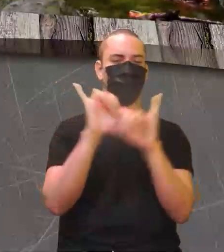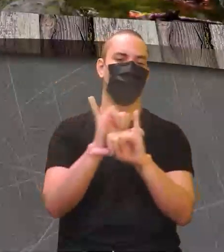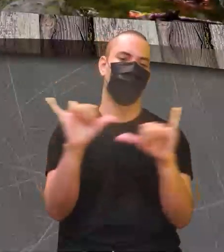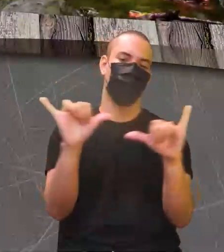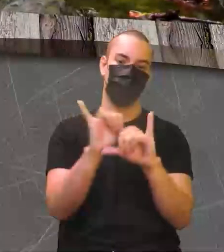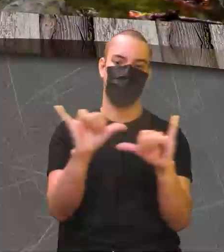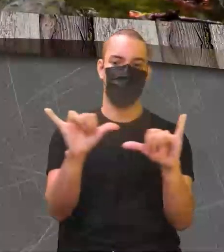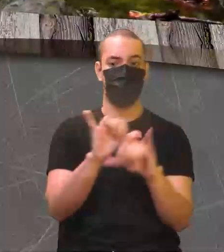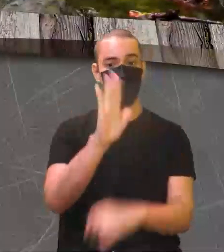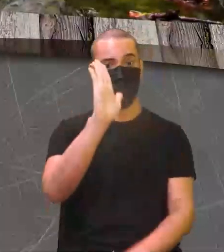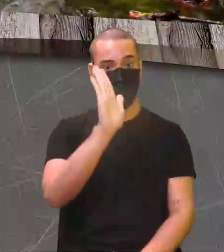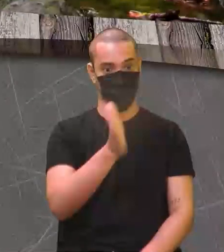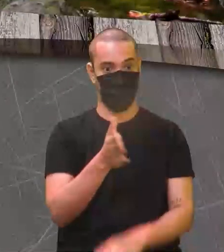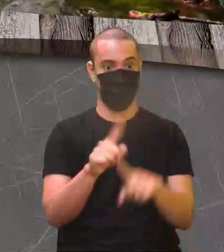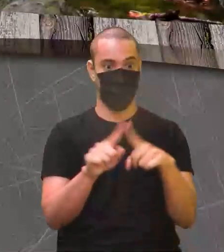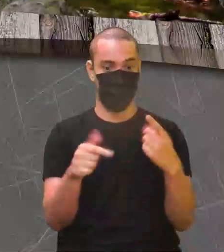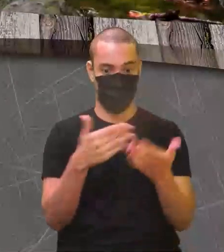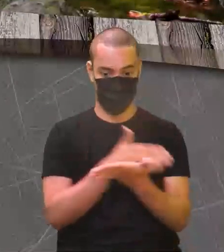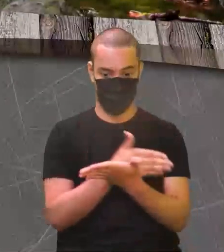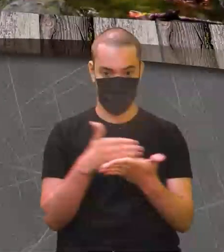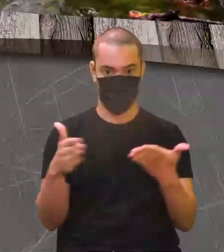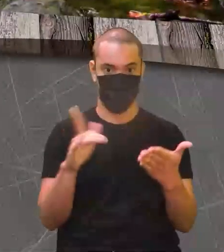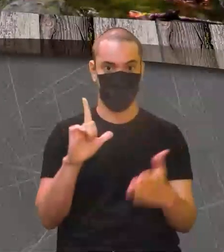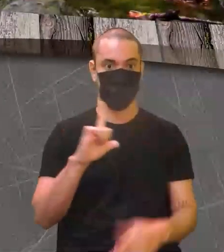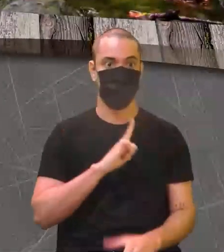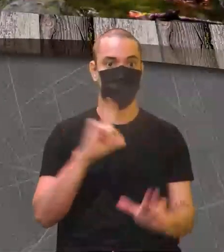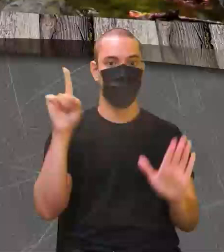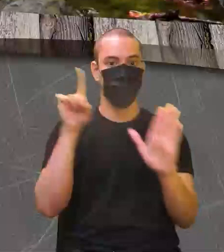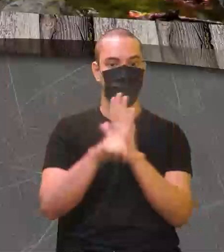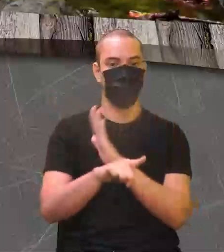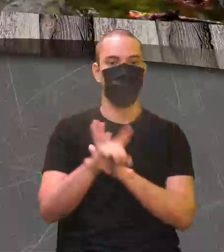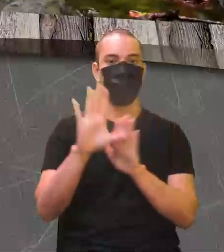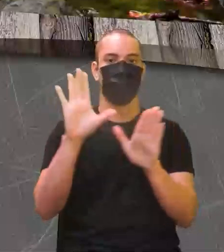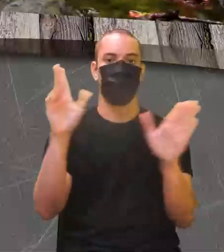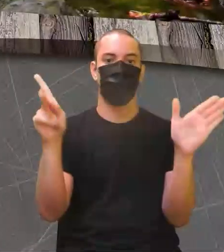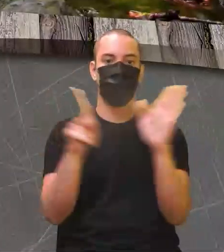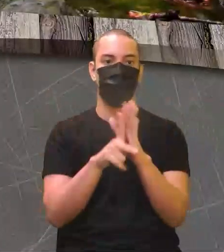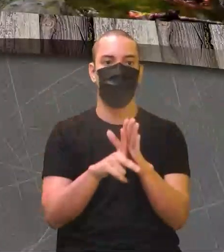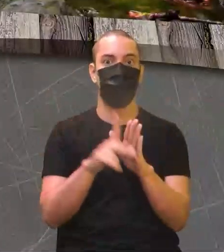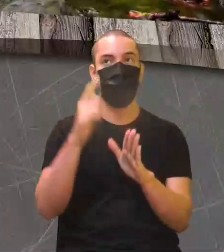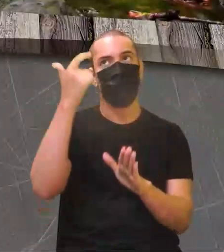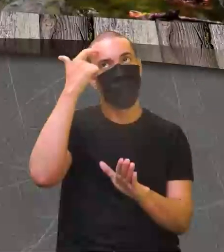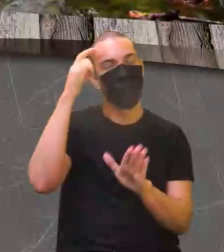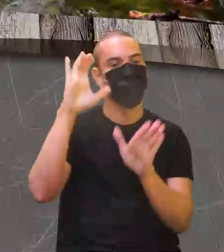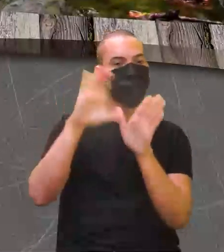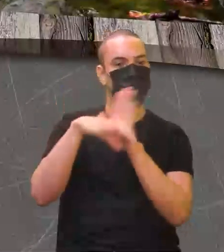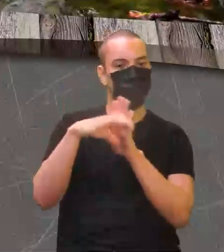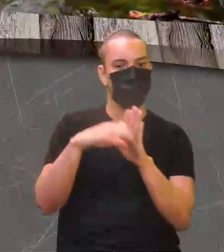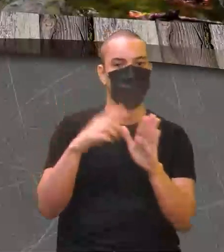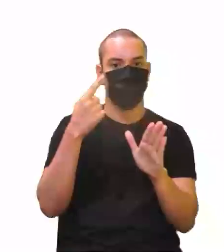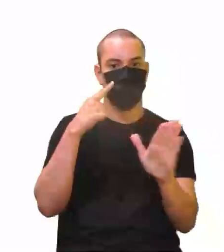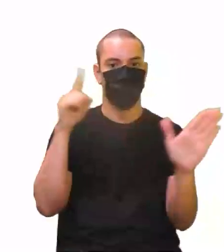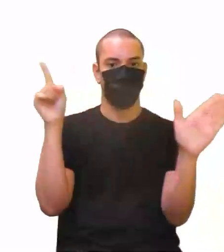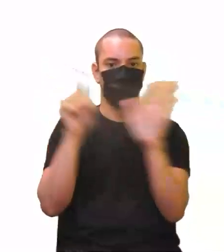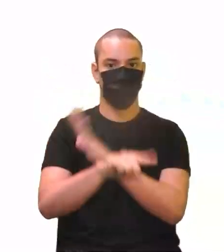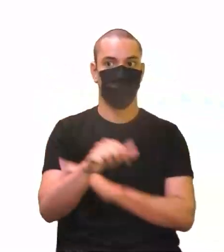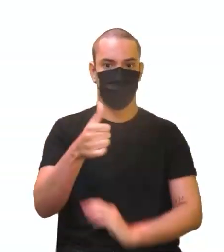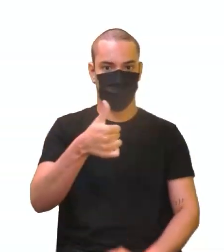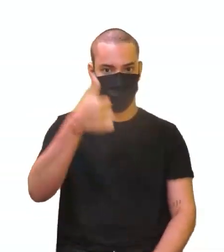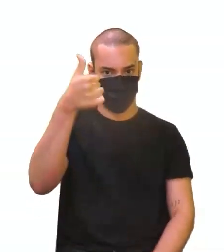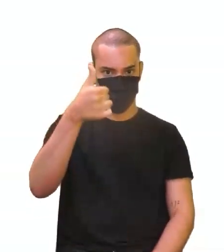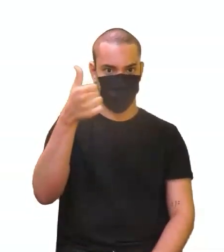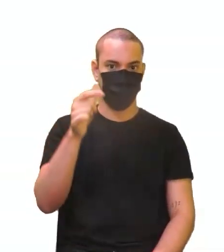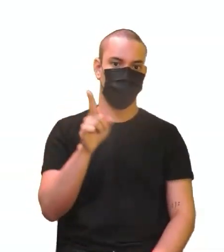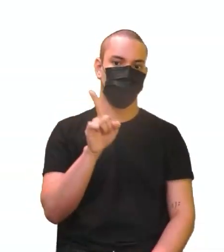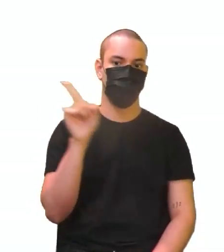bom? Mas, inicialmente, a gente tem uma questão mais conceitual, tá bom? Vamos lá para a questão número 1. Olha